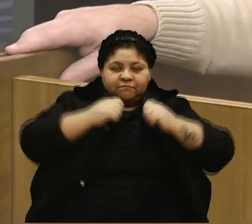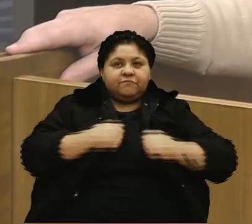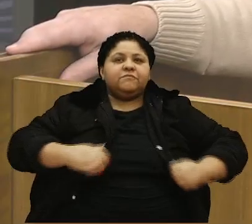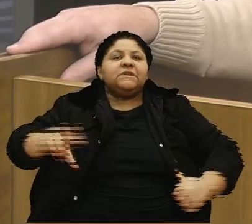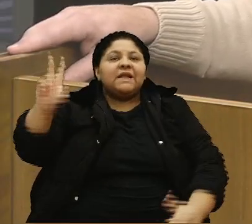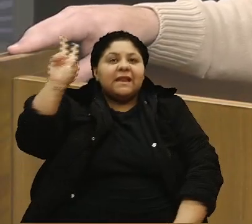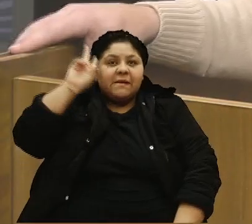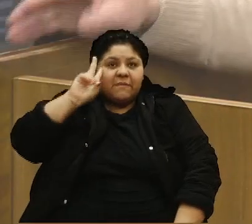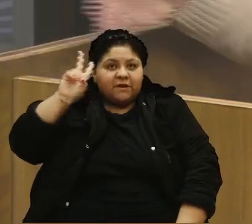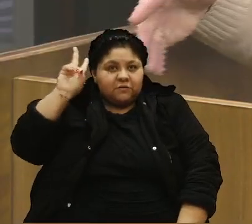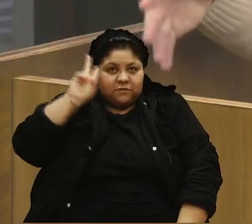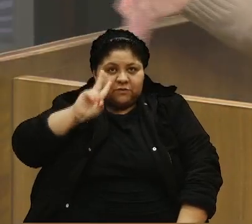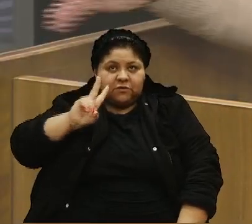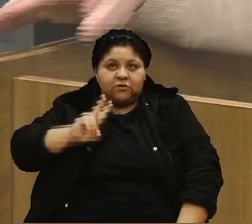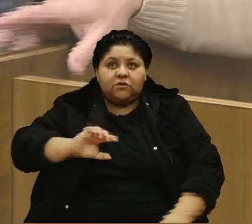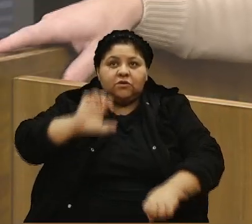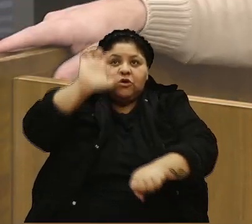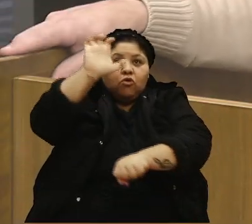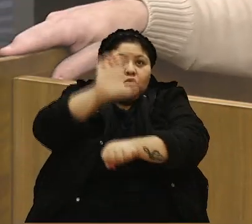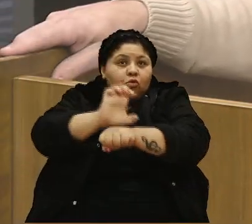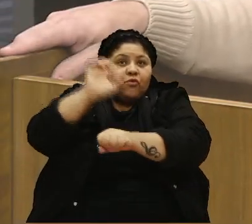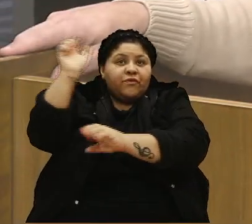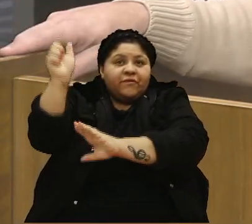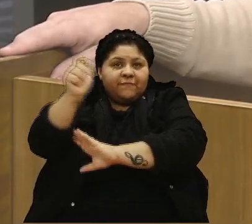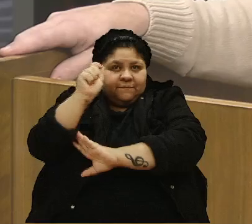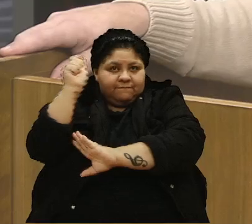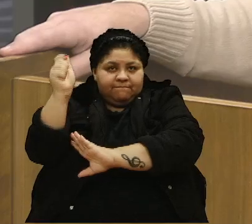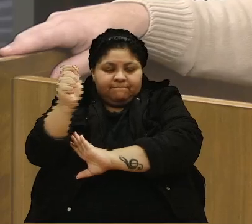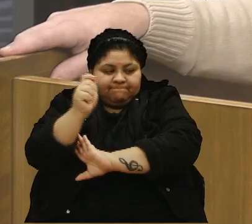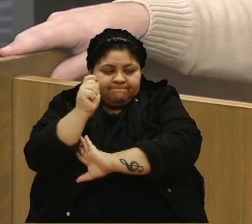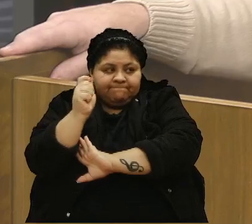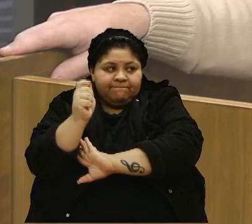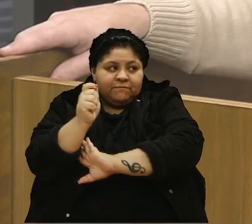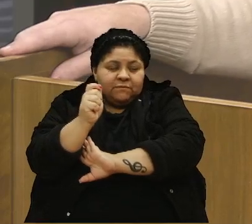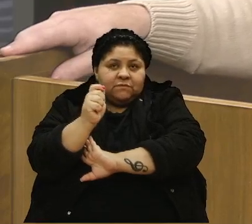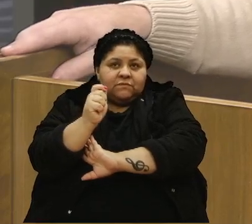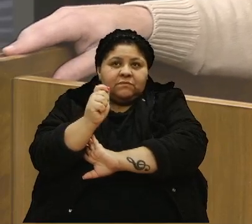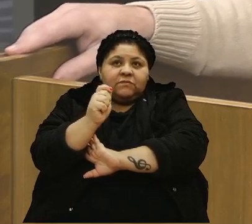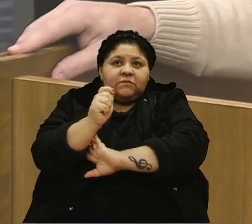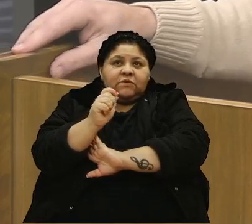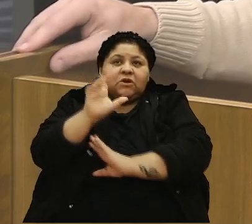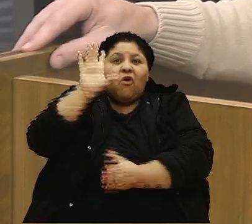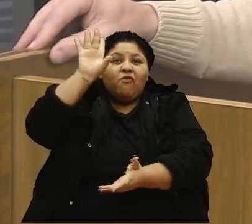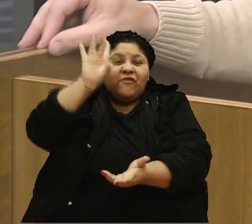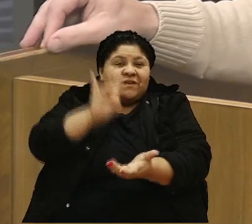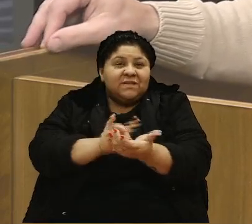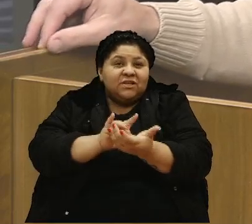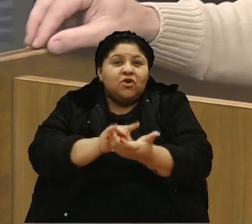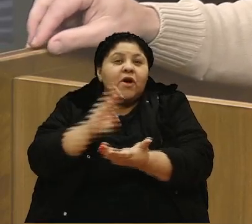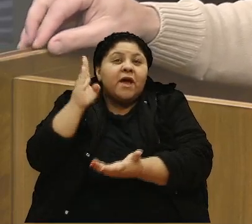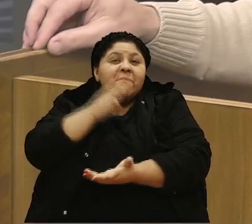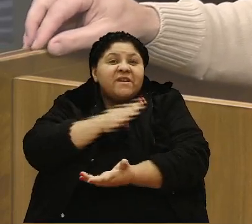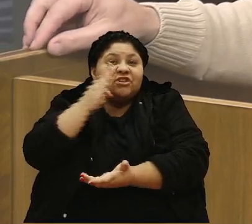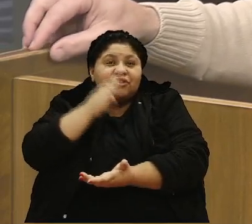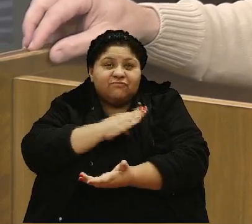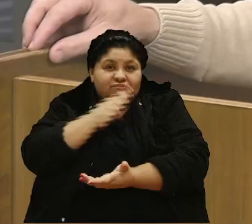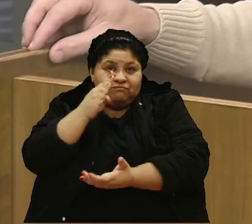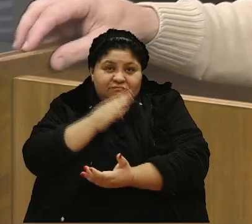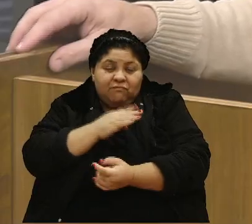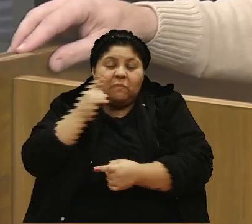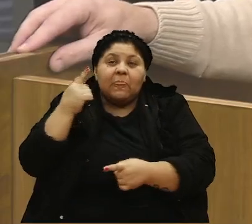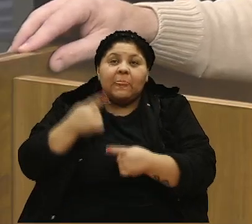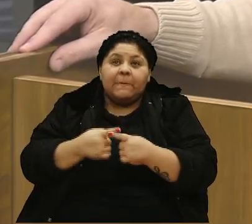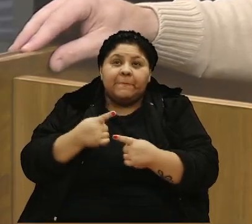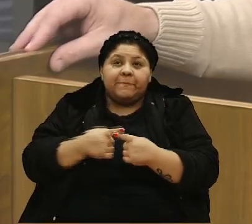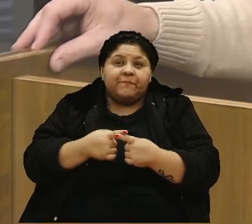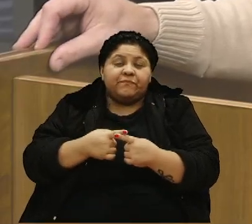Lembrando que o Estado do Rio Grande do Sul declarou a situação de emergência em função